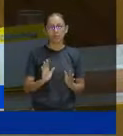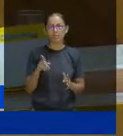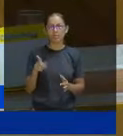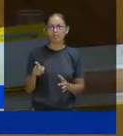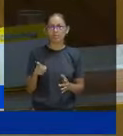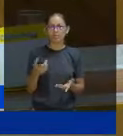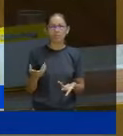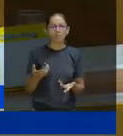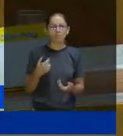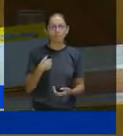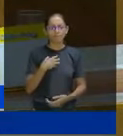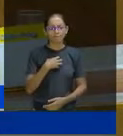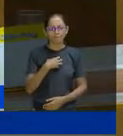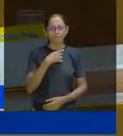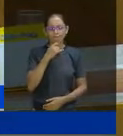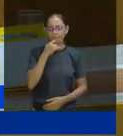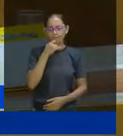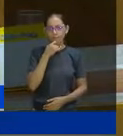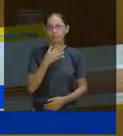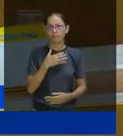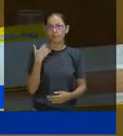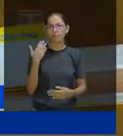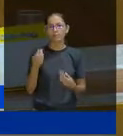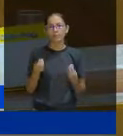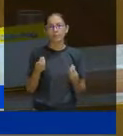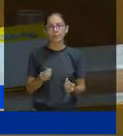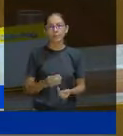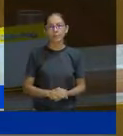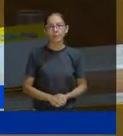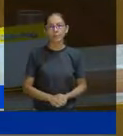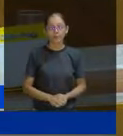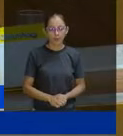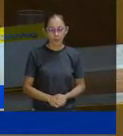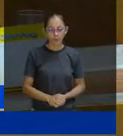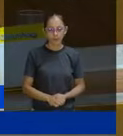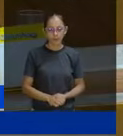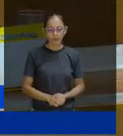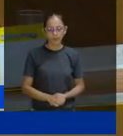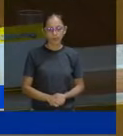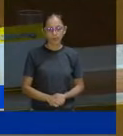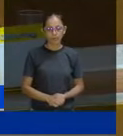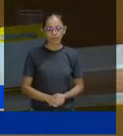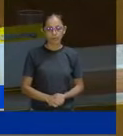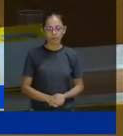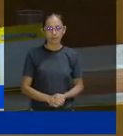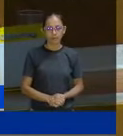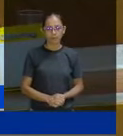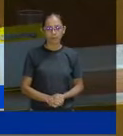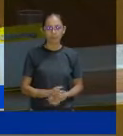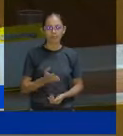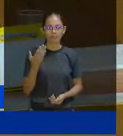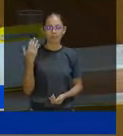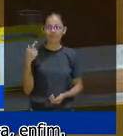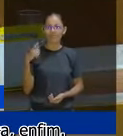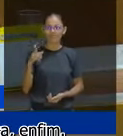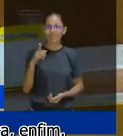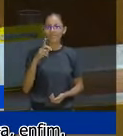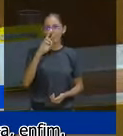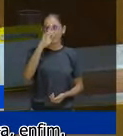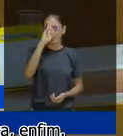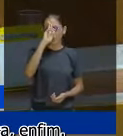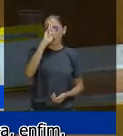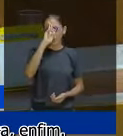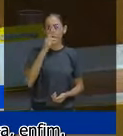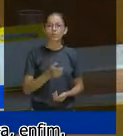no final do ano passado, de 2023. Ele fez um almoço para mim, assim, com muito carinho, me recebeu eu, minha